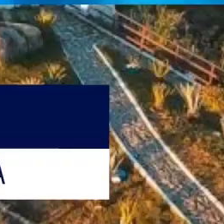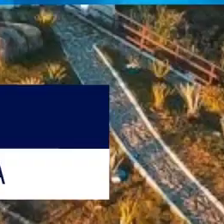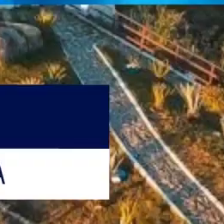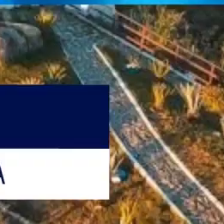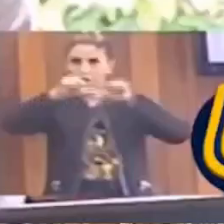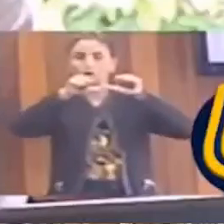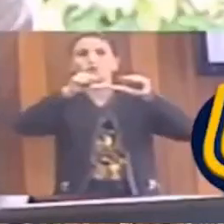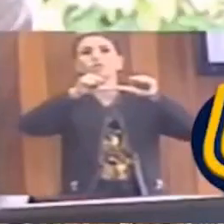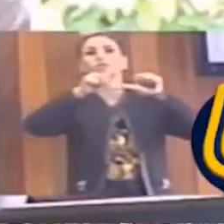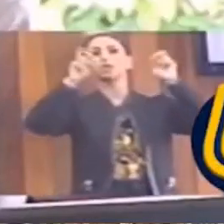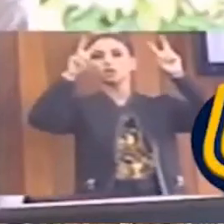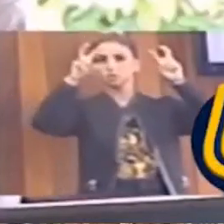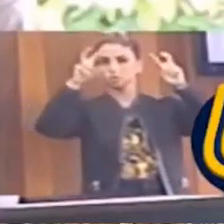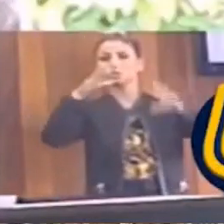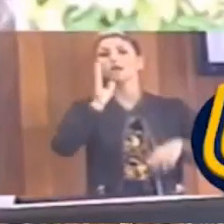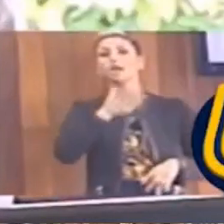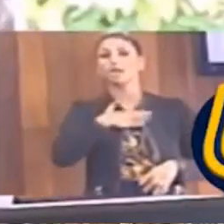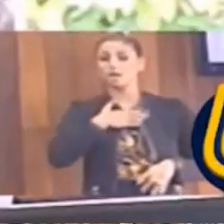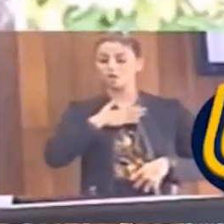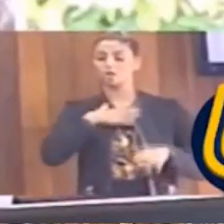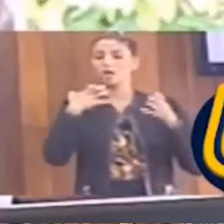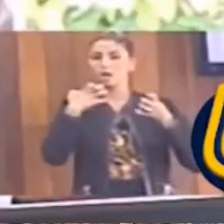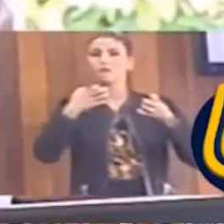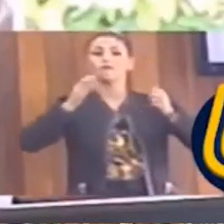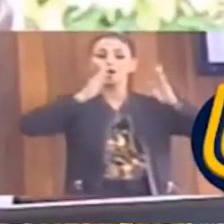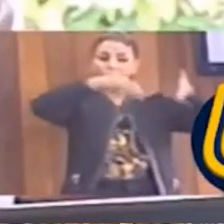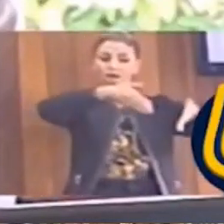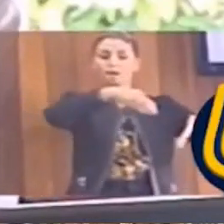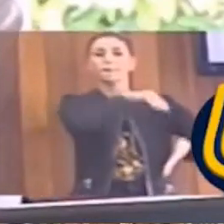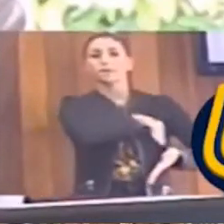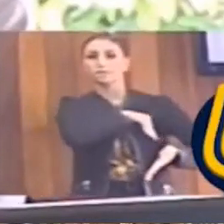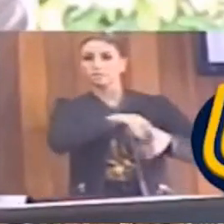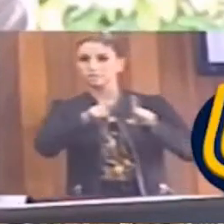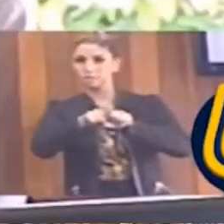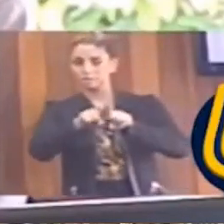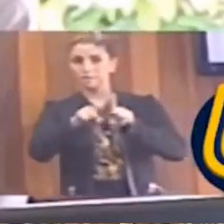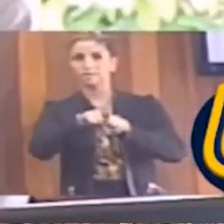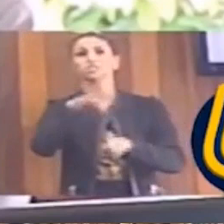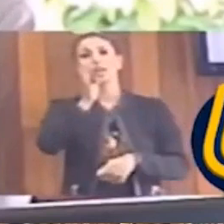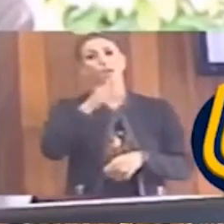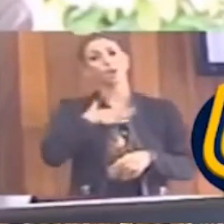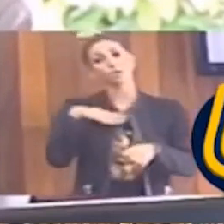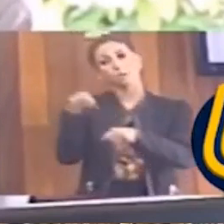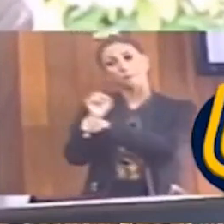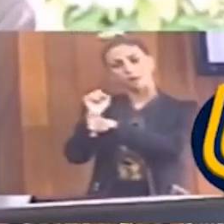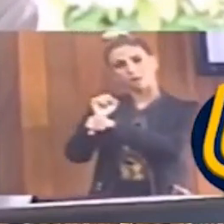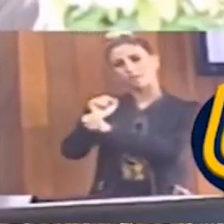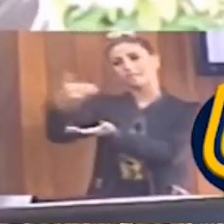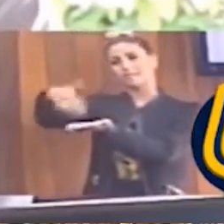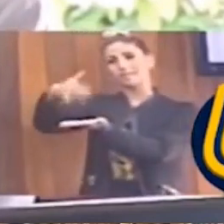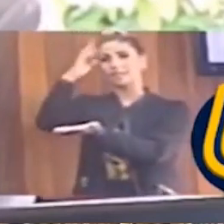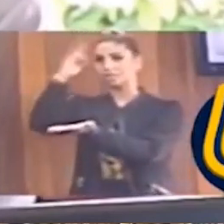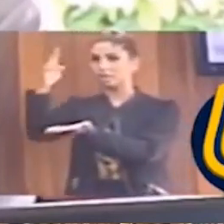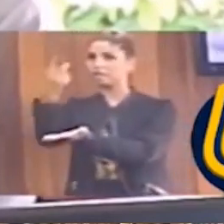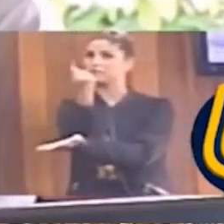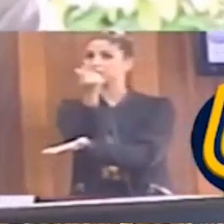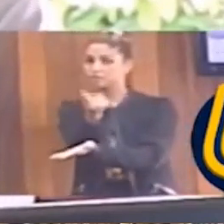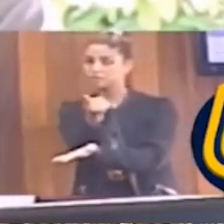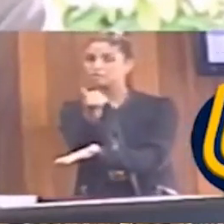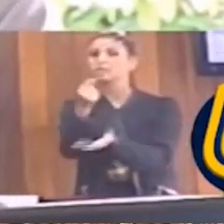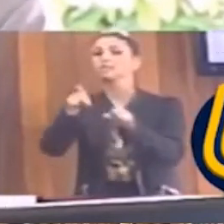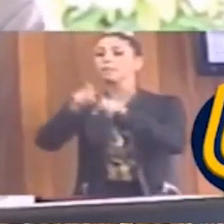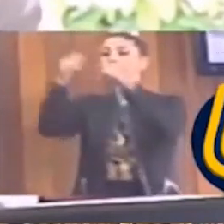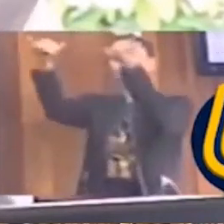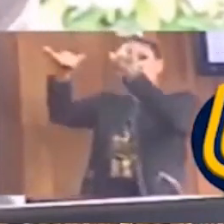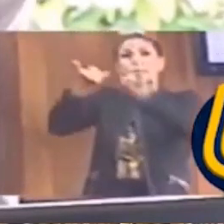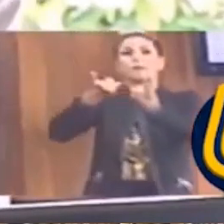esse assunto. Estou aguardando na nossa secretária de Fazenda me mandar a informação